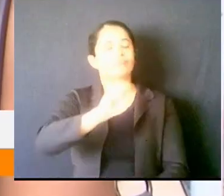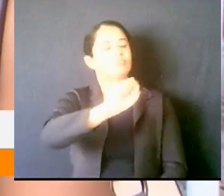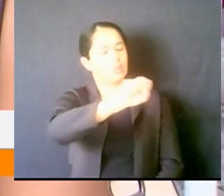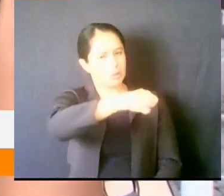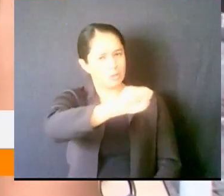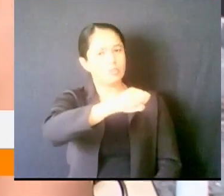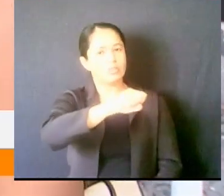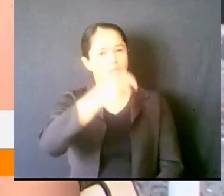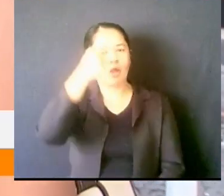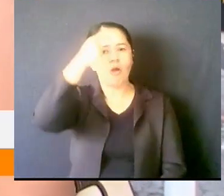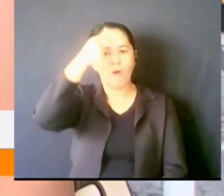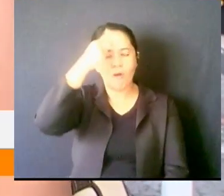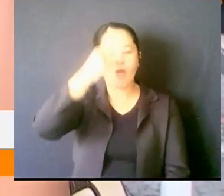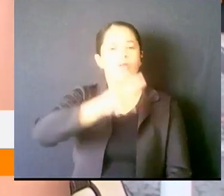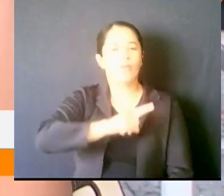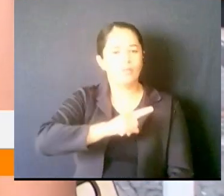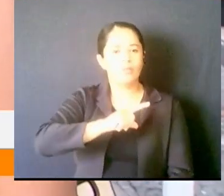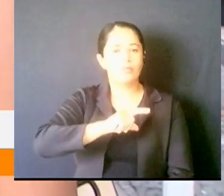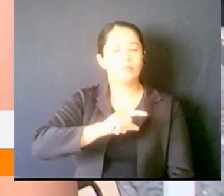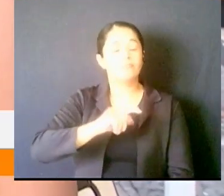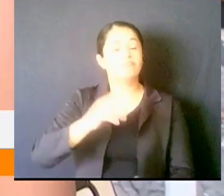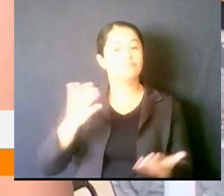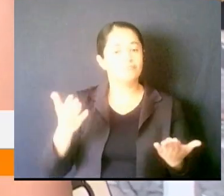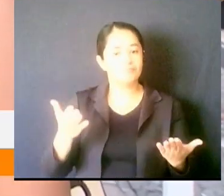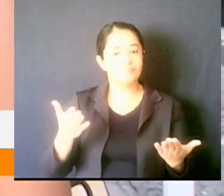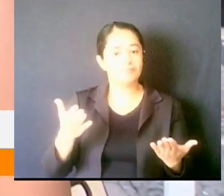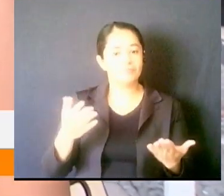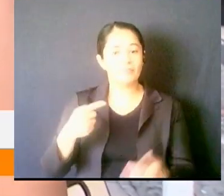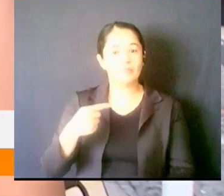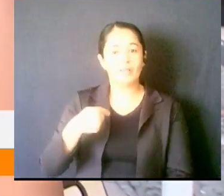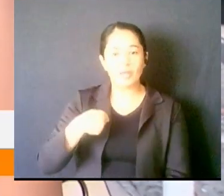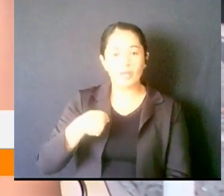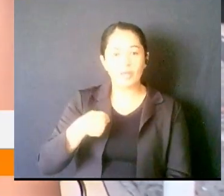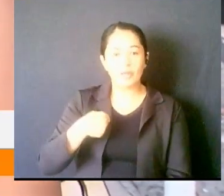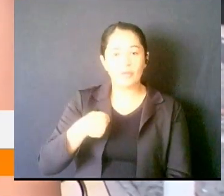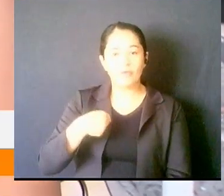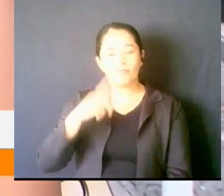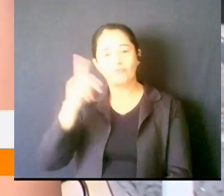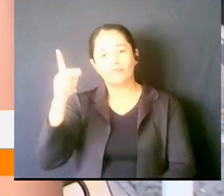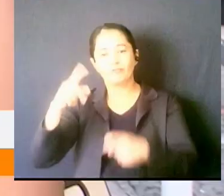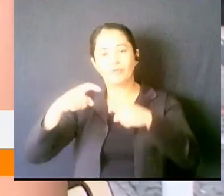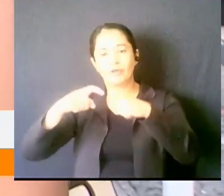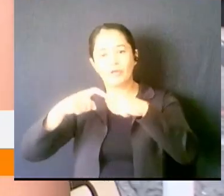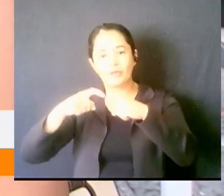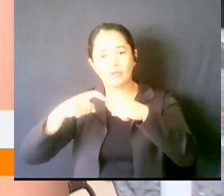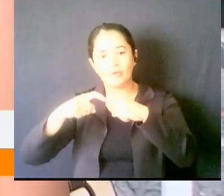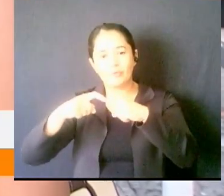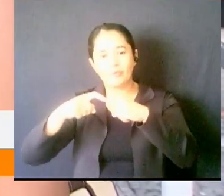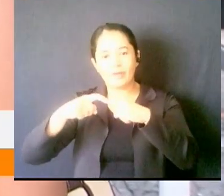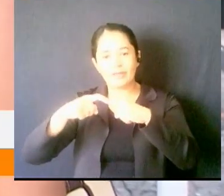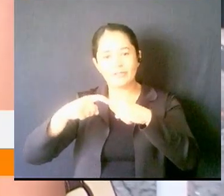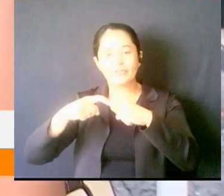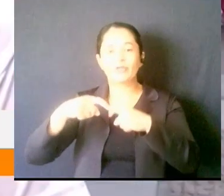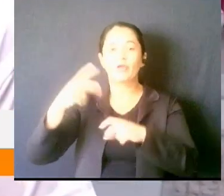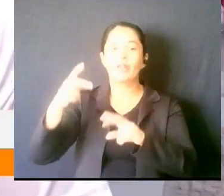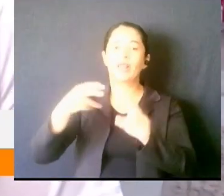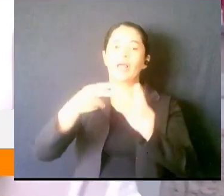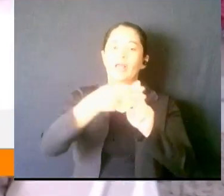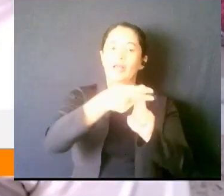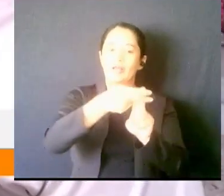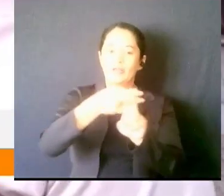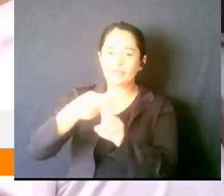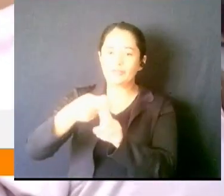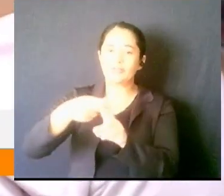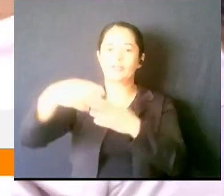consciência, inclusive passando no médico que é oferecido pelo SUS, ele também faz essa orientação. Sim,